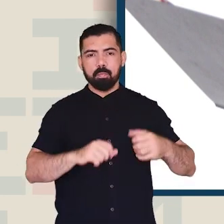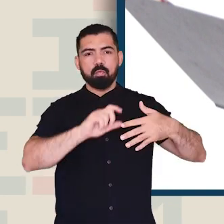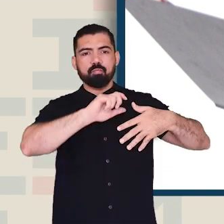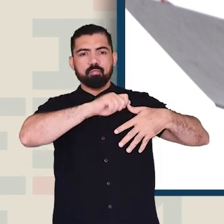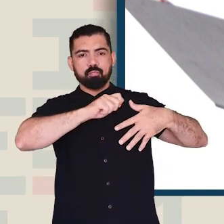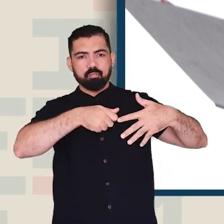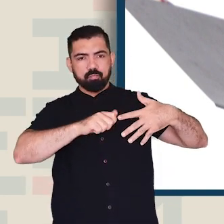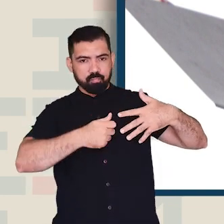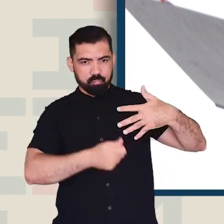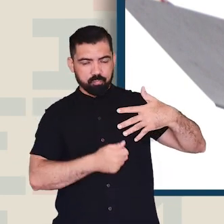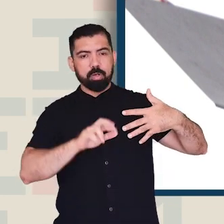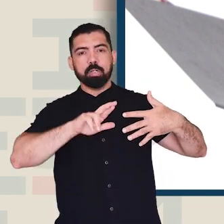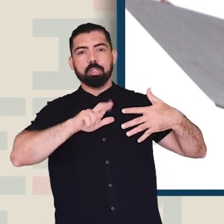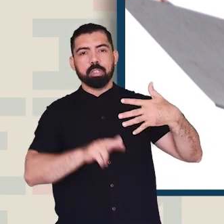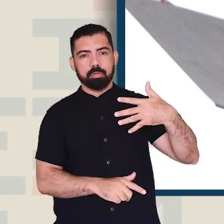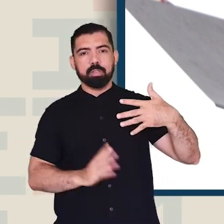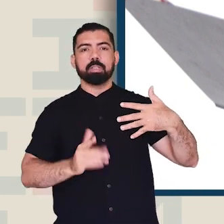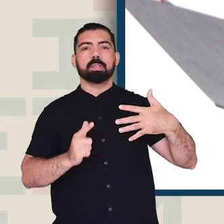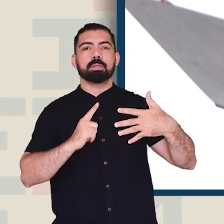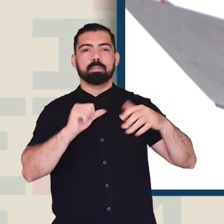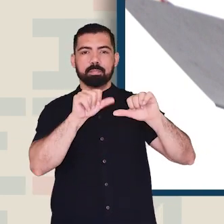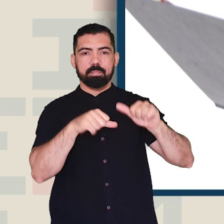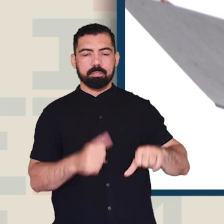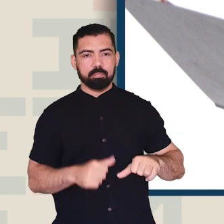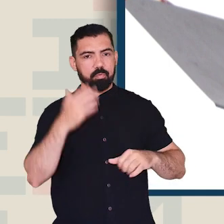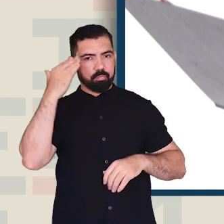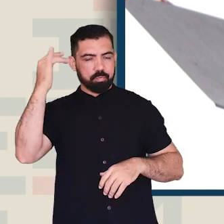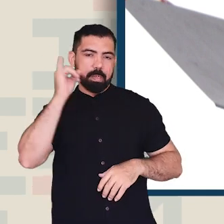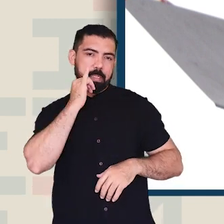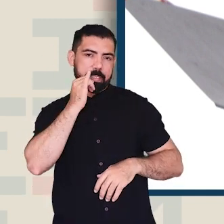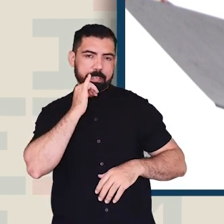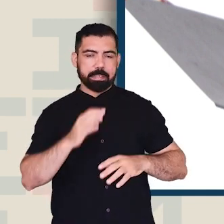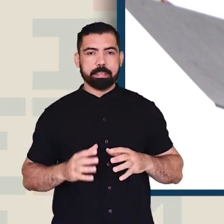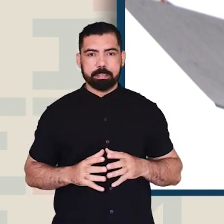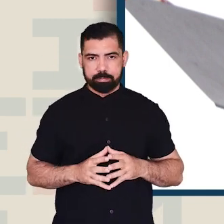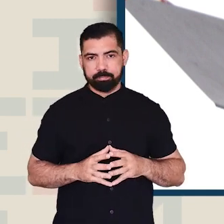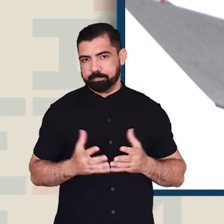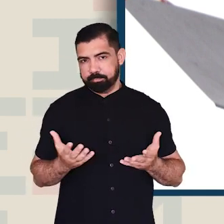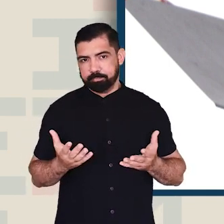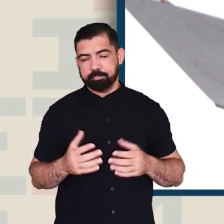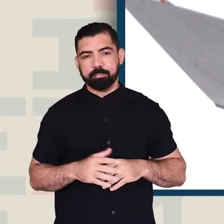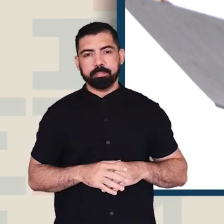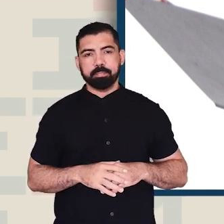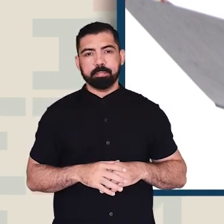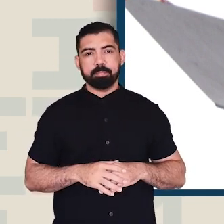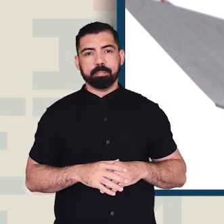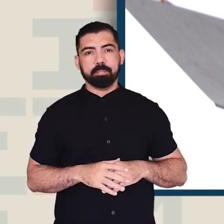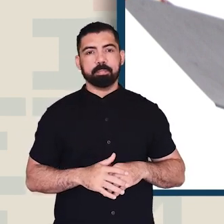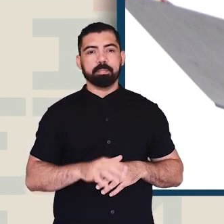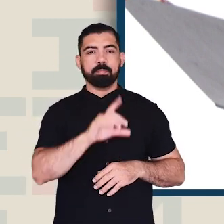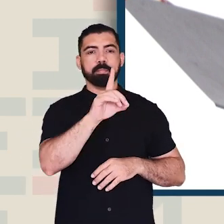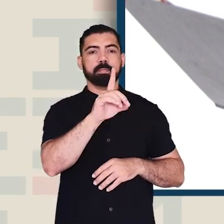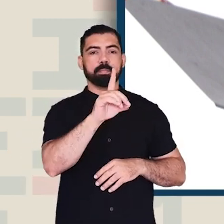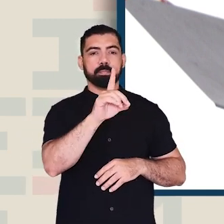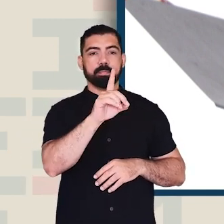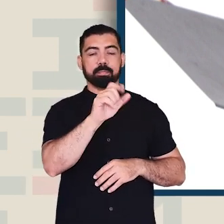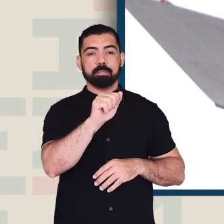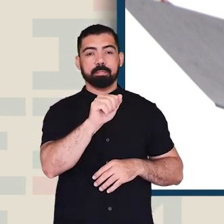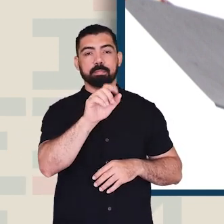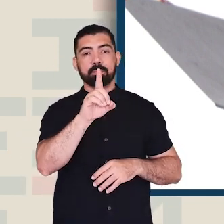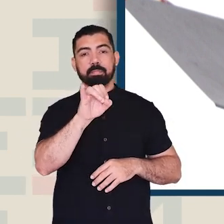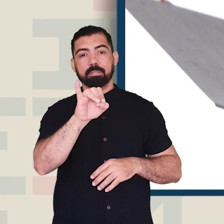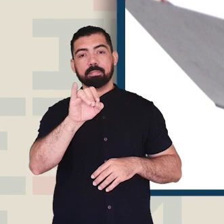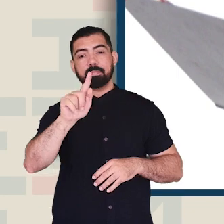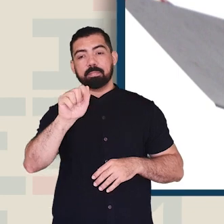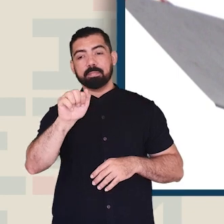alternativas. Então, tem várias afinações famosas, como a afinação Dadgad, né, que você afina o